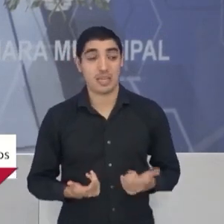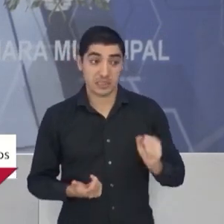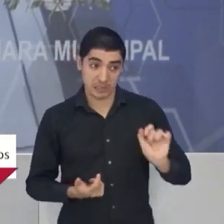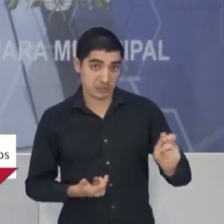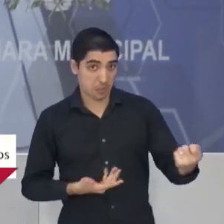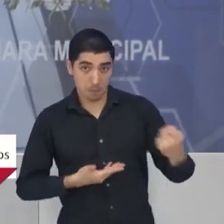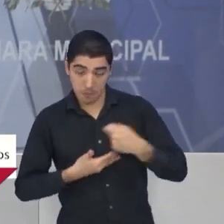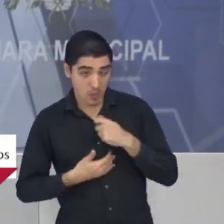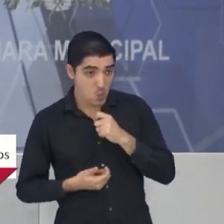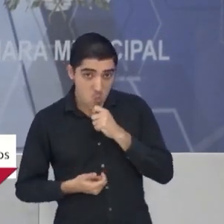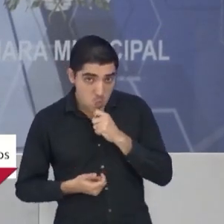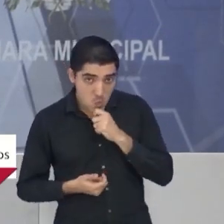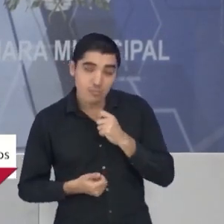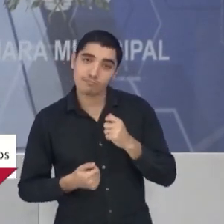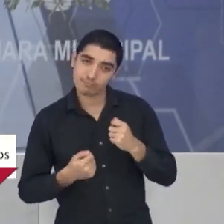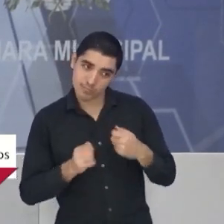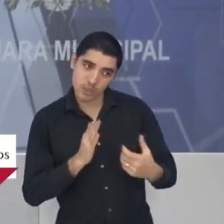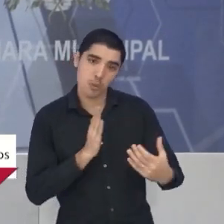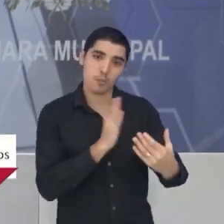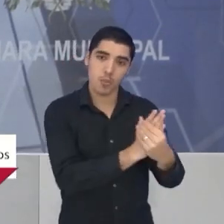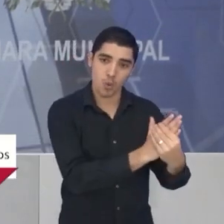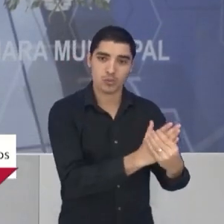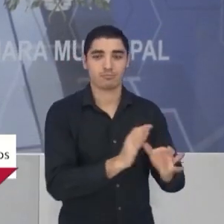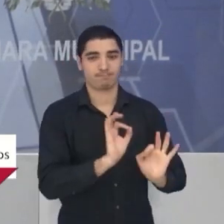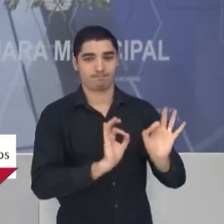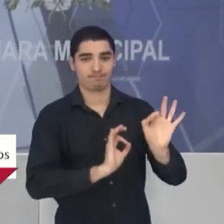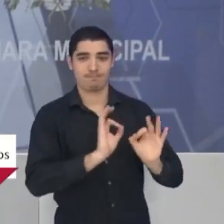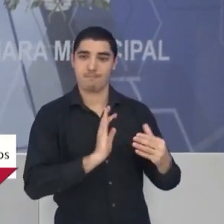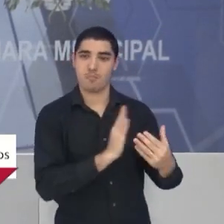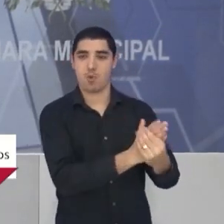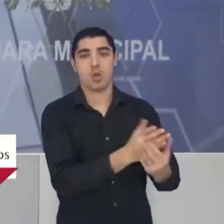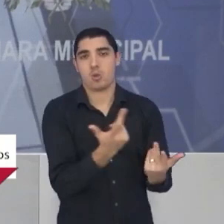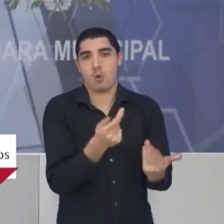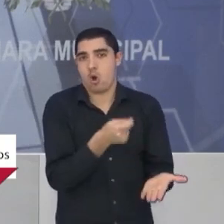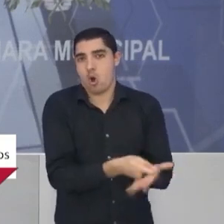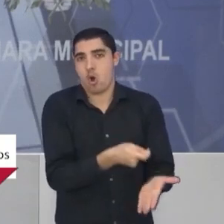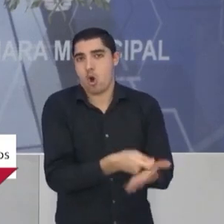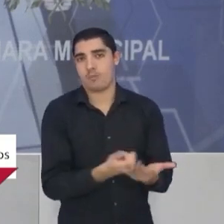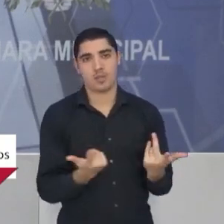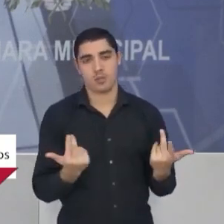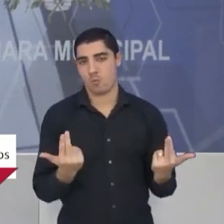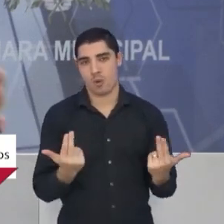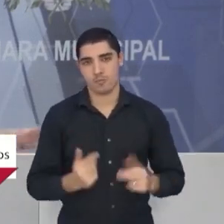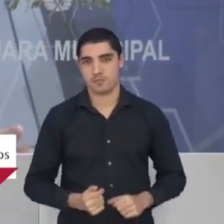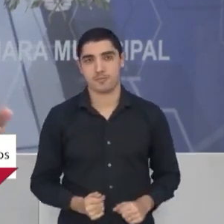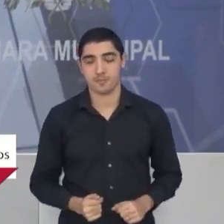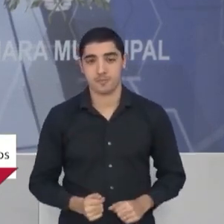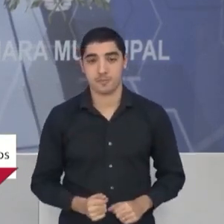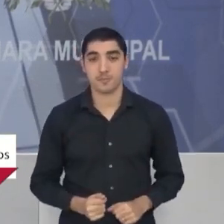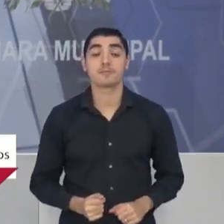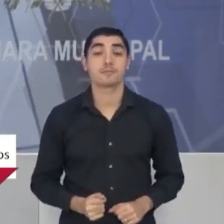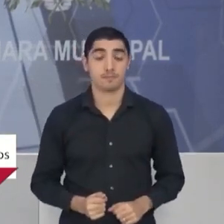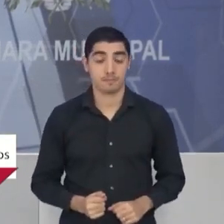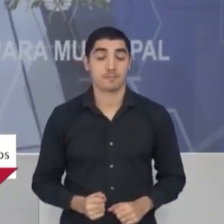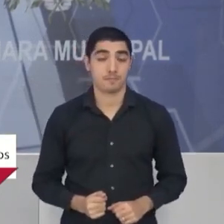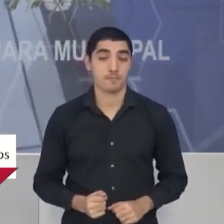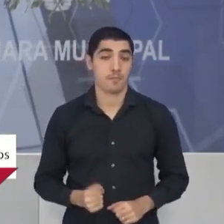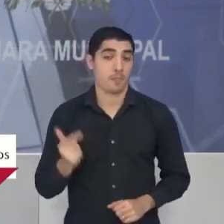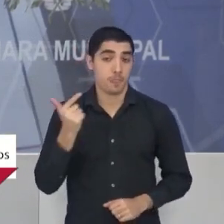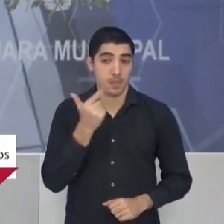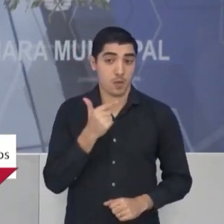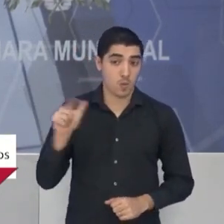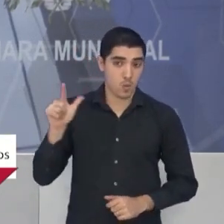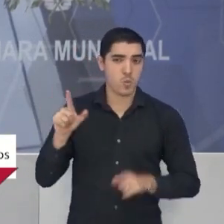de promover a cobrança de promover a cobrança outra coisa que se se